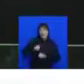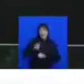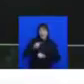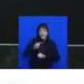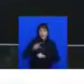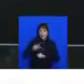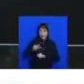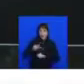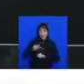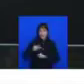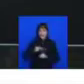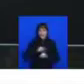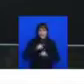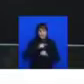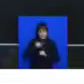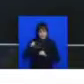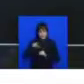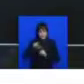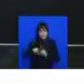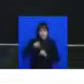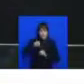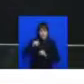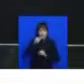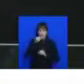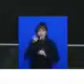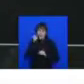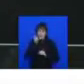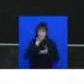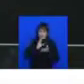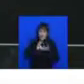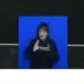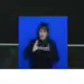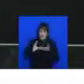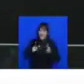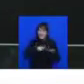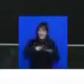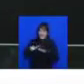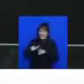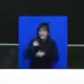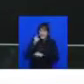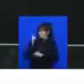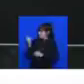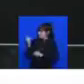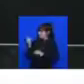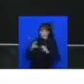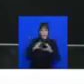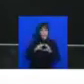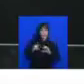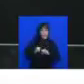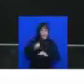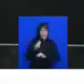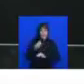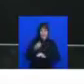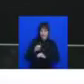milhões para esta quinta-feira. Os 37 ganhadores da quina faturaram pouco mais de